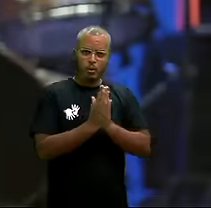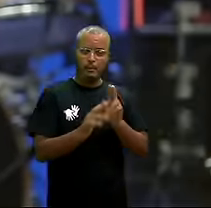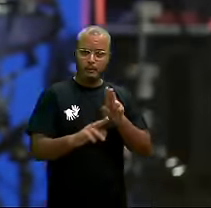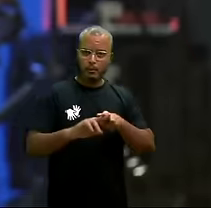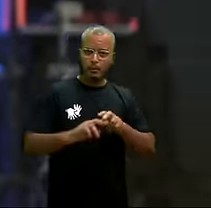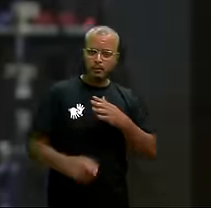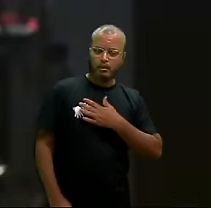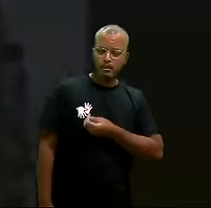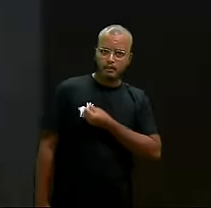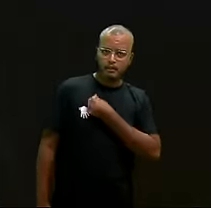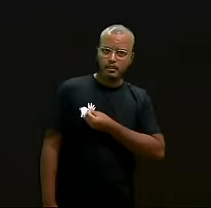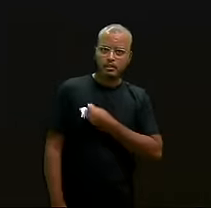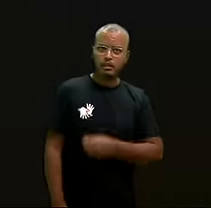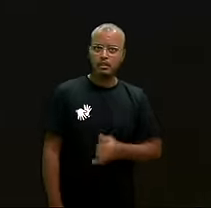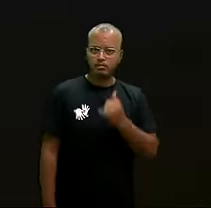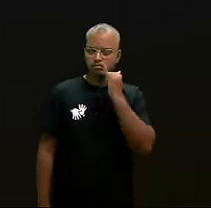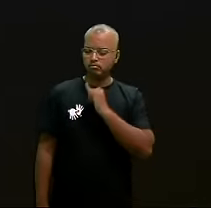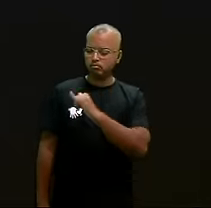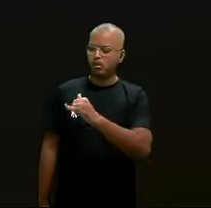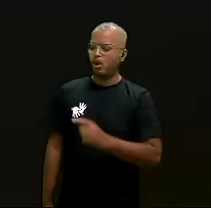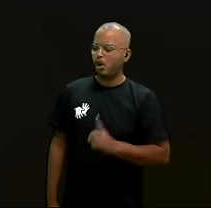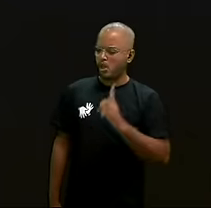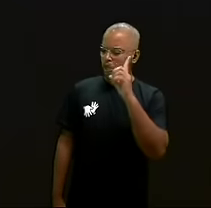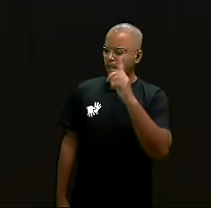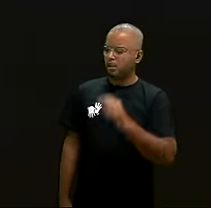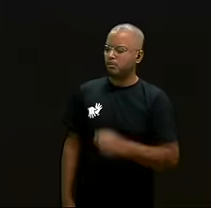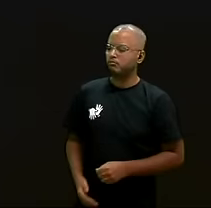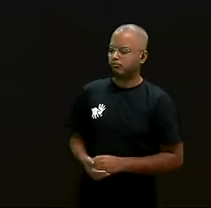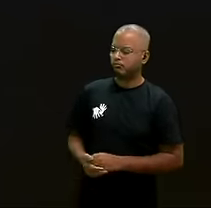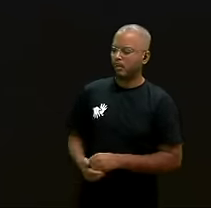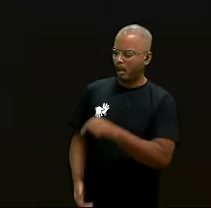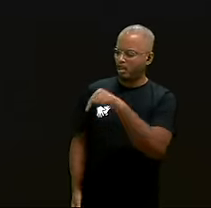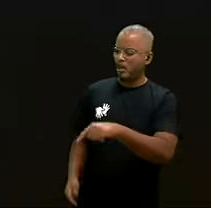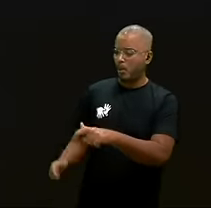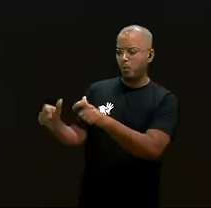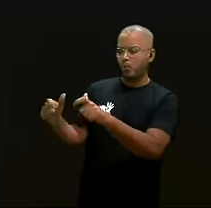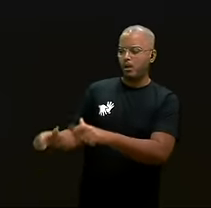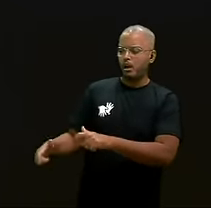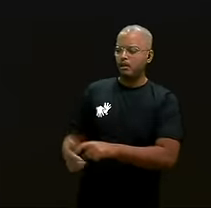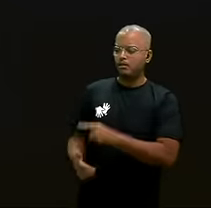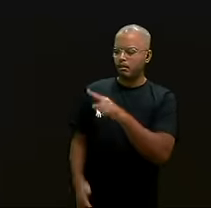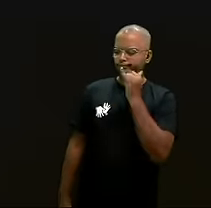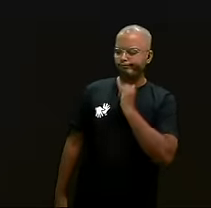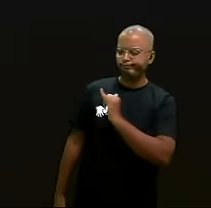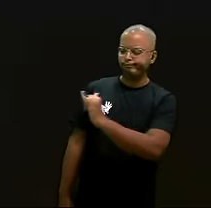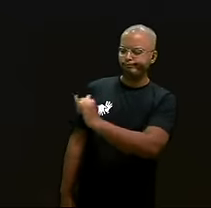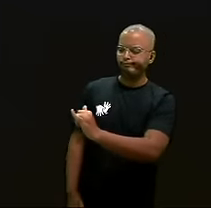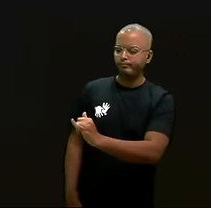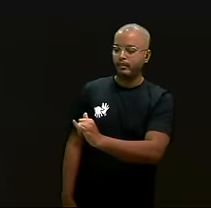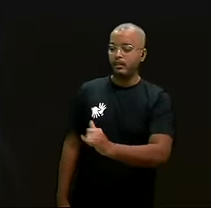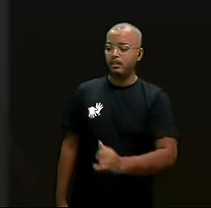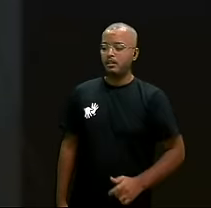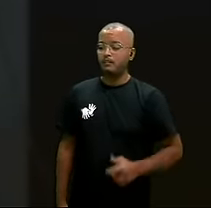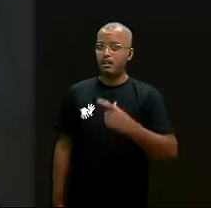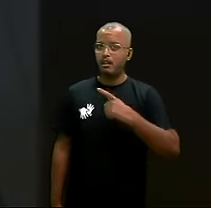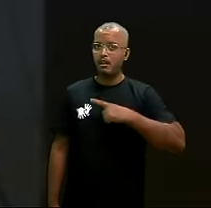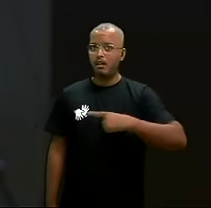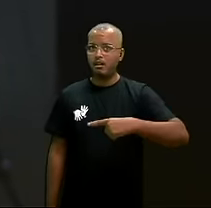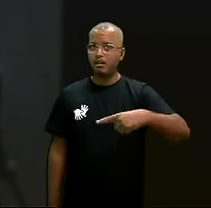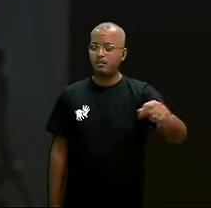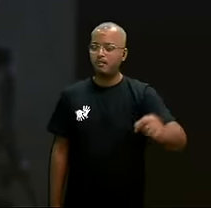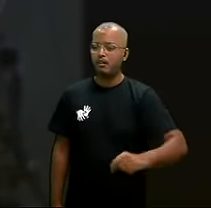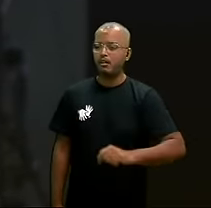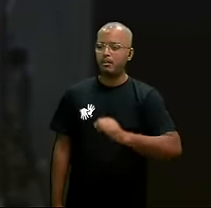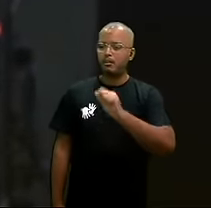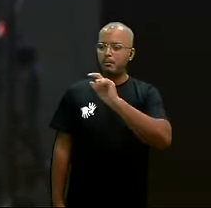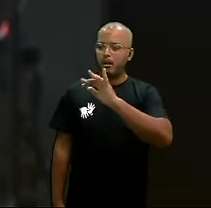aleluia. Deus está tirando você daqui. Aí, ó, aqui é o quê? Aqui é um lugar. Ok, aqui Deus pode falar. E está te levando num Lé, Bless, Nébia,